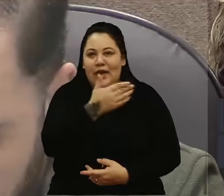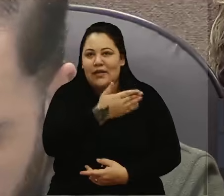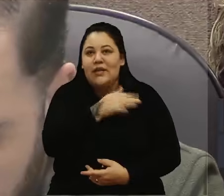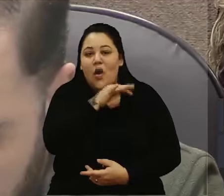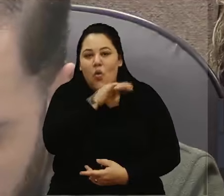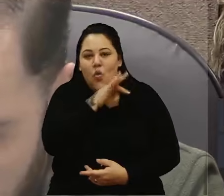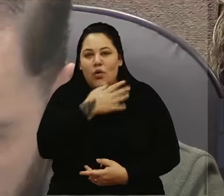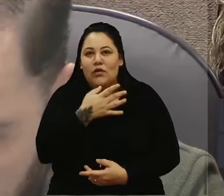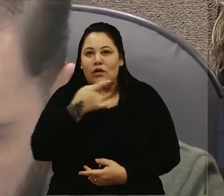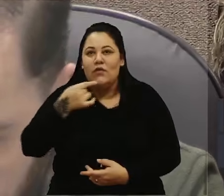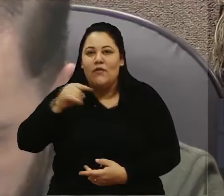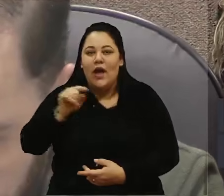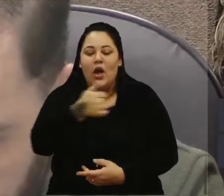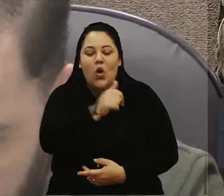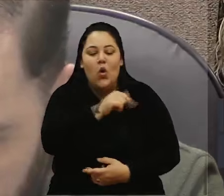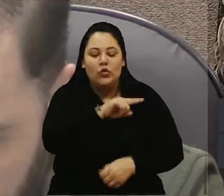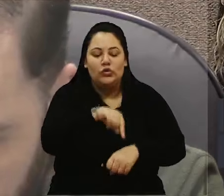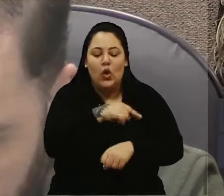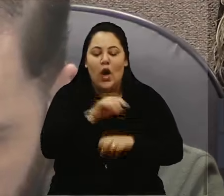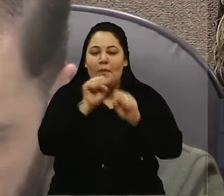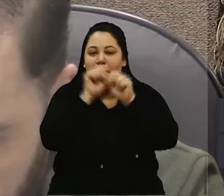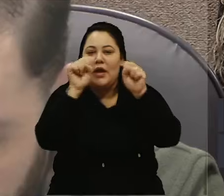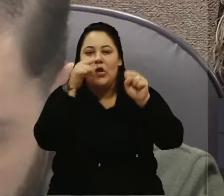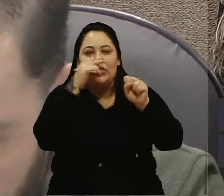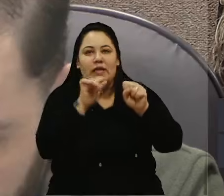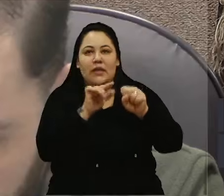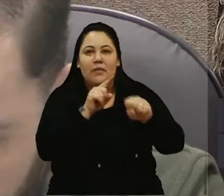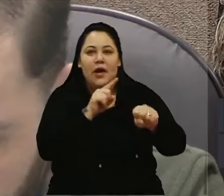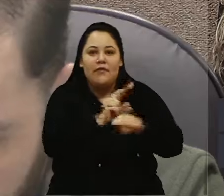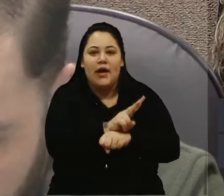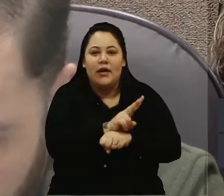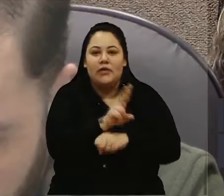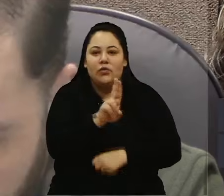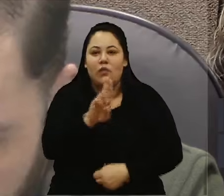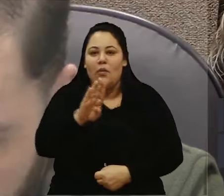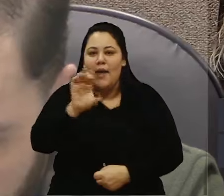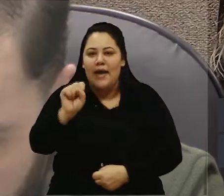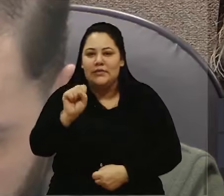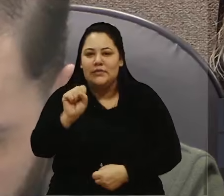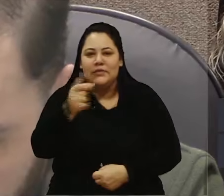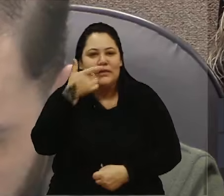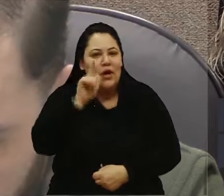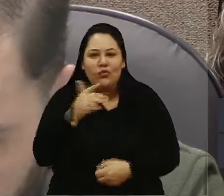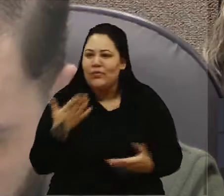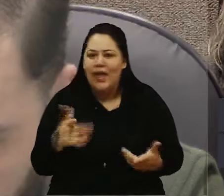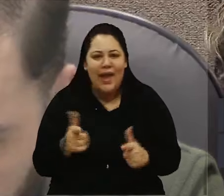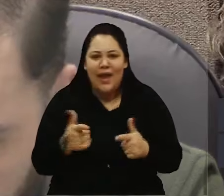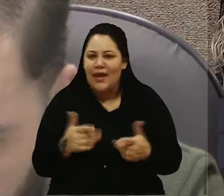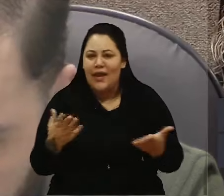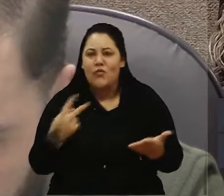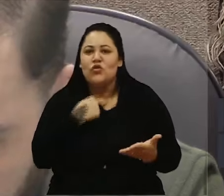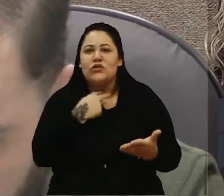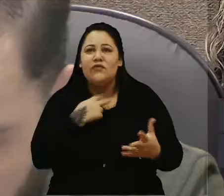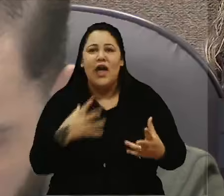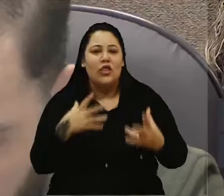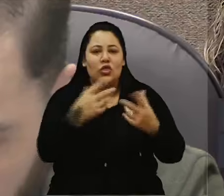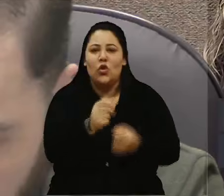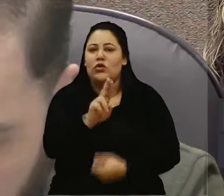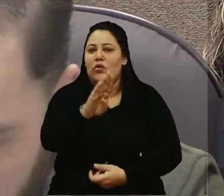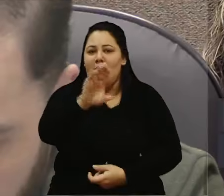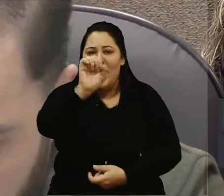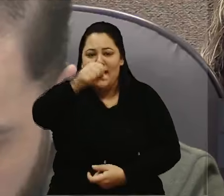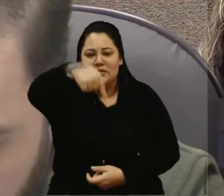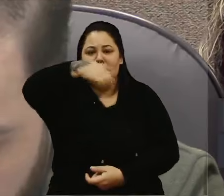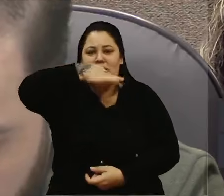né? Vai 11 horas da manhã e consegue uma vaga numa UBS em Caxias do Sul? Não se consegue. E isso em todas as UBSs em Caxias